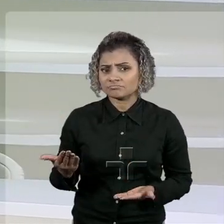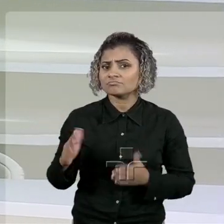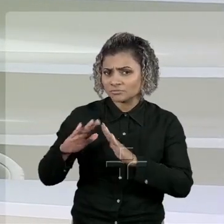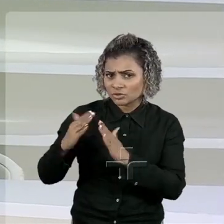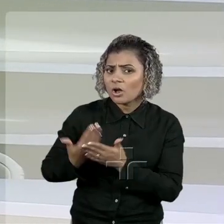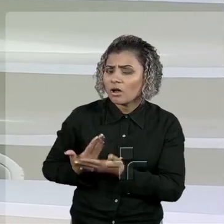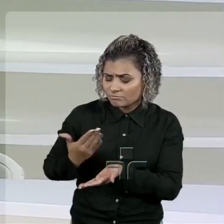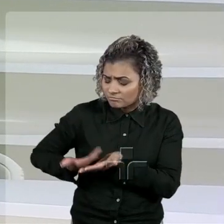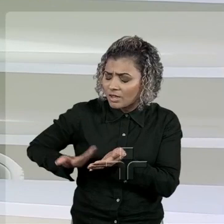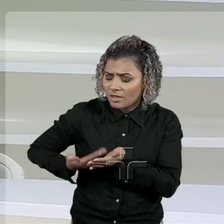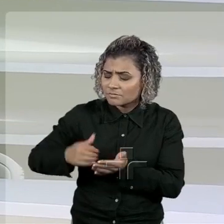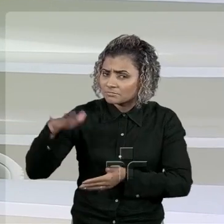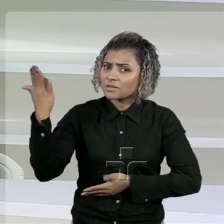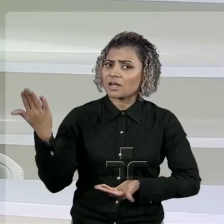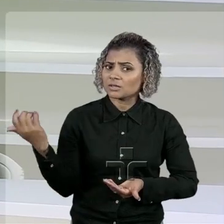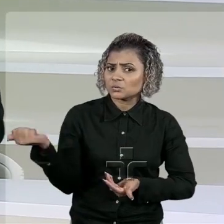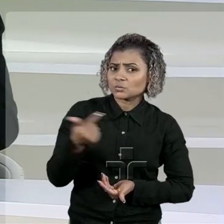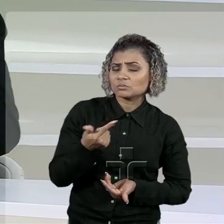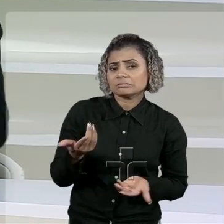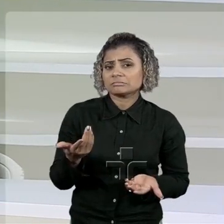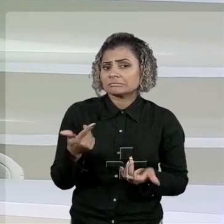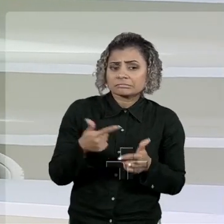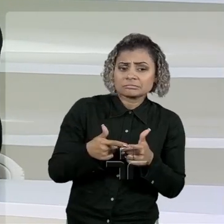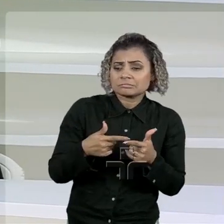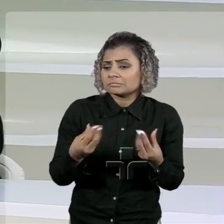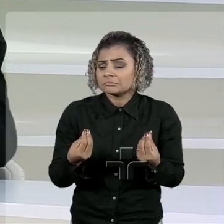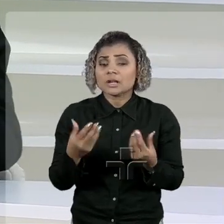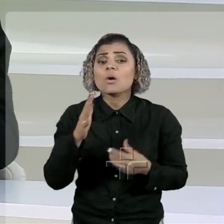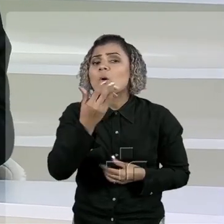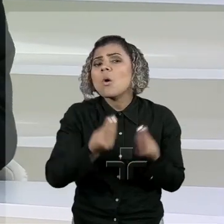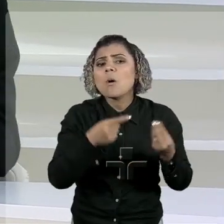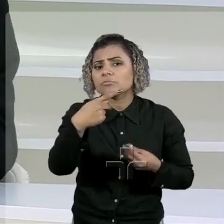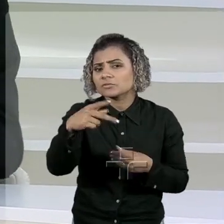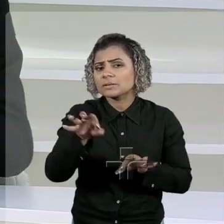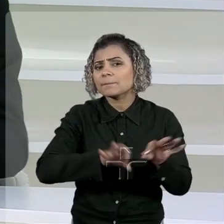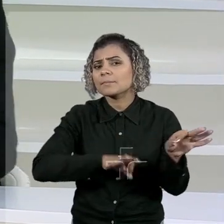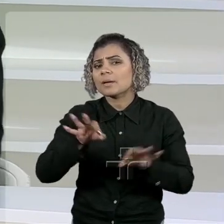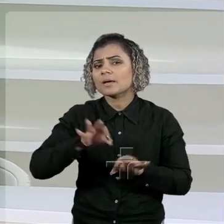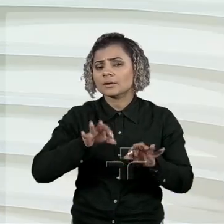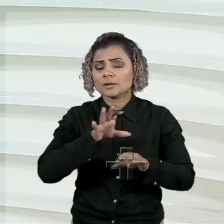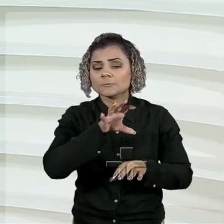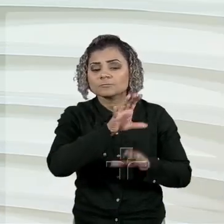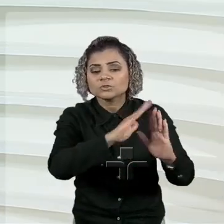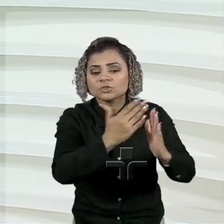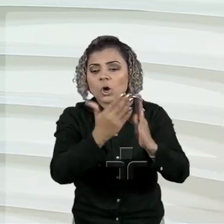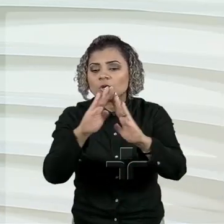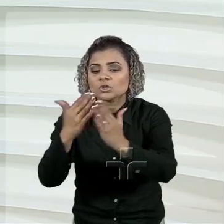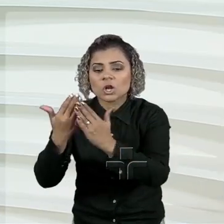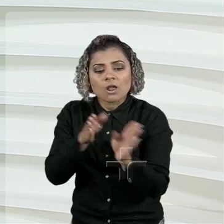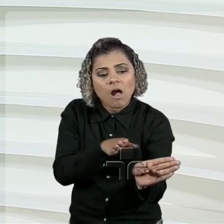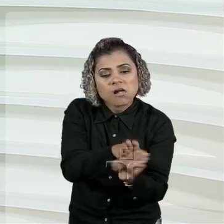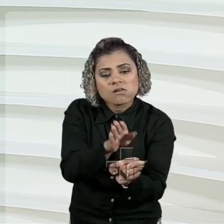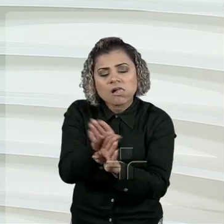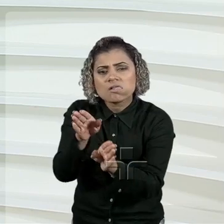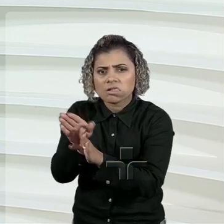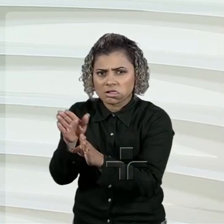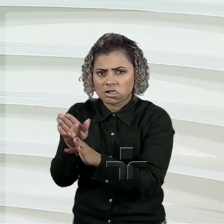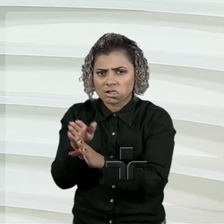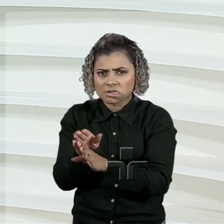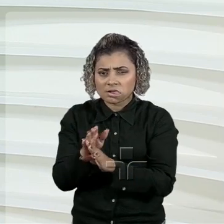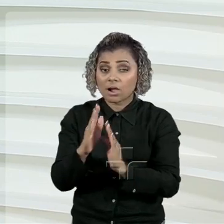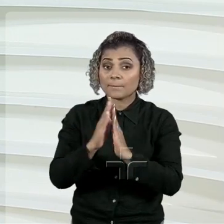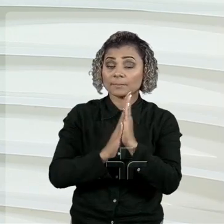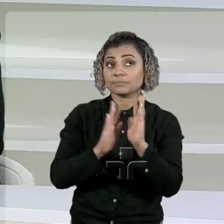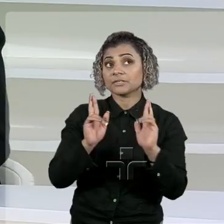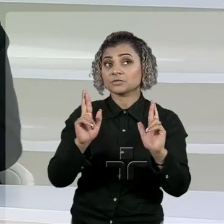aula pode acabar resultando em mais problemas. Então, como é que o senhor está preparando a rede para que a expectativa,